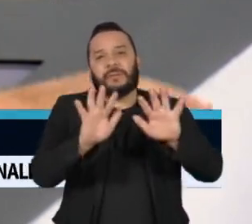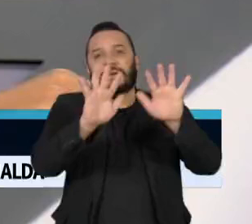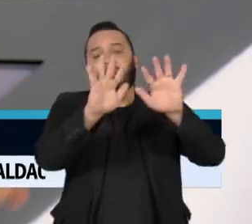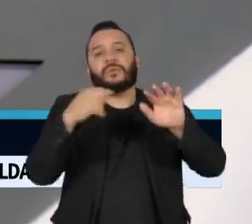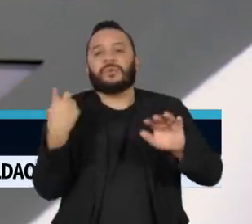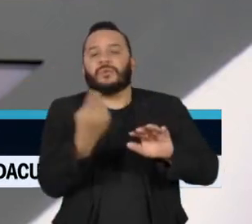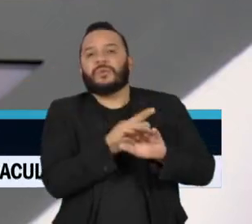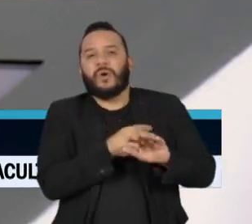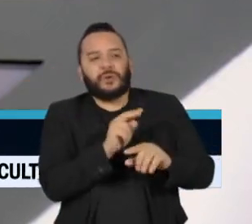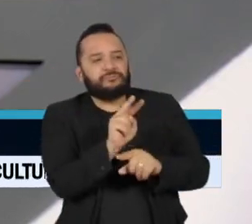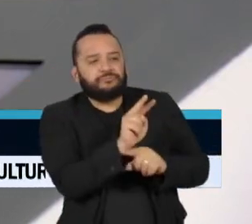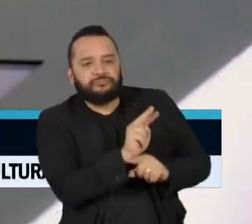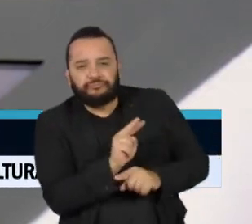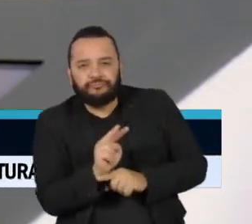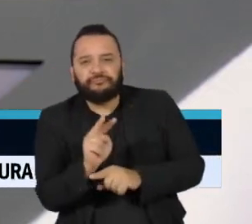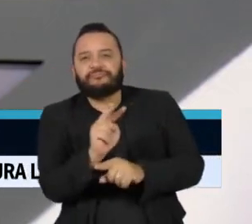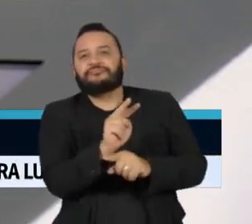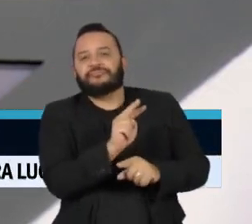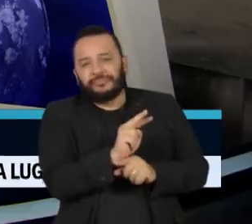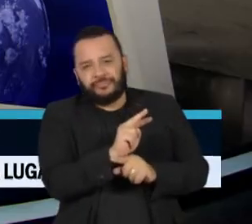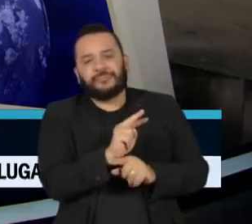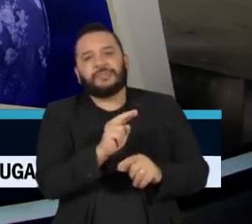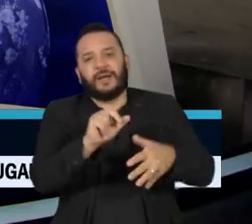Atlântica temos na Amazônia